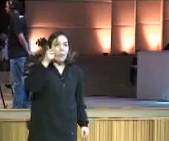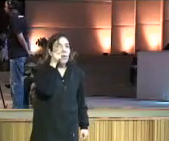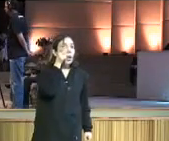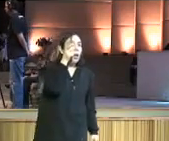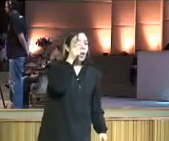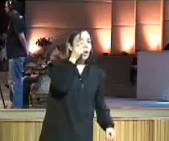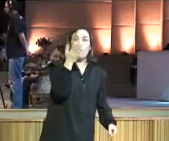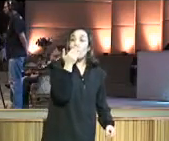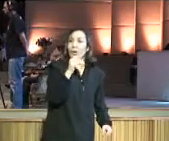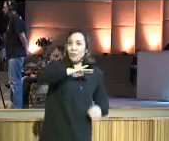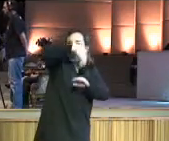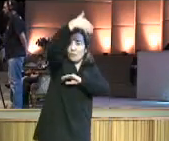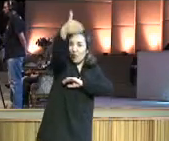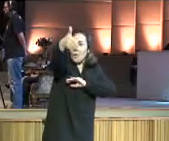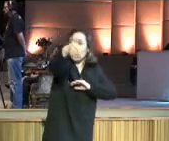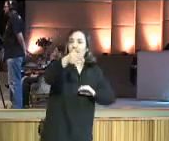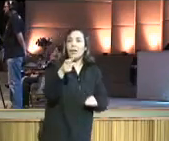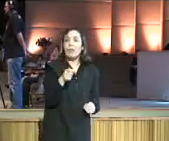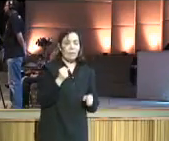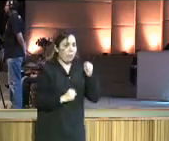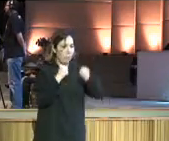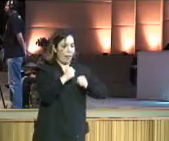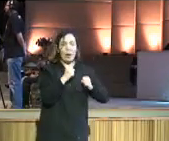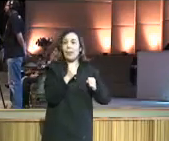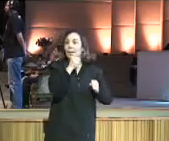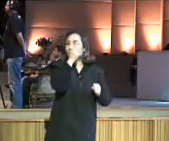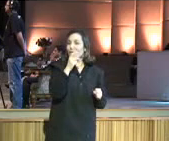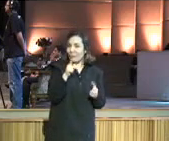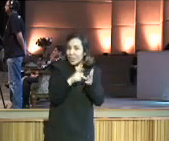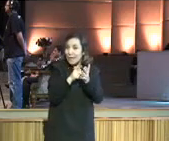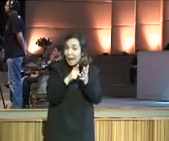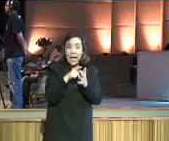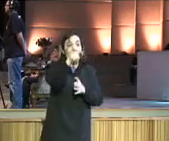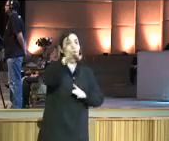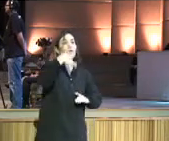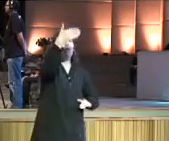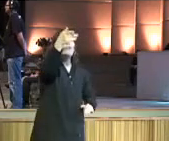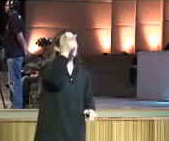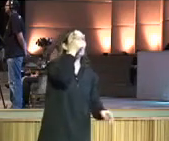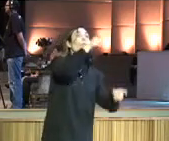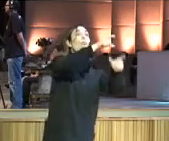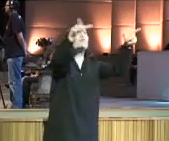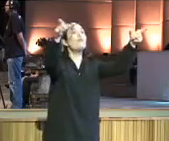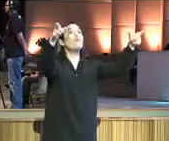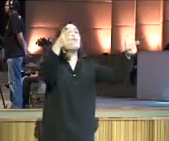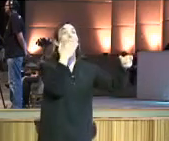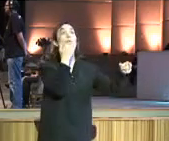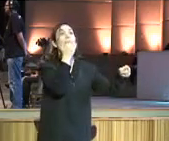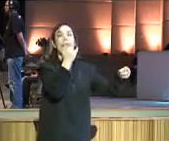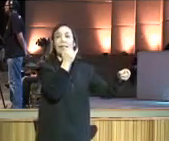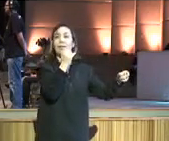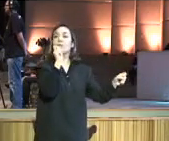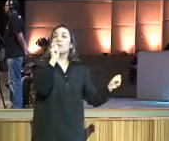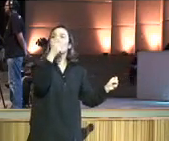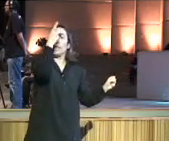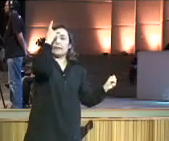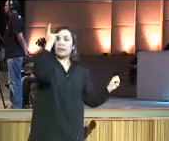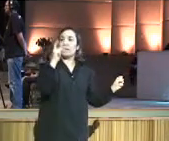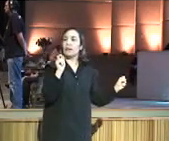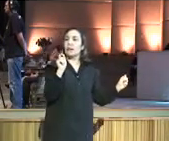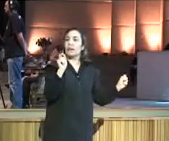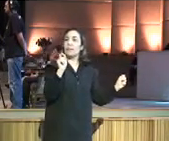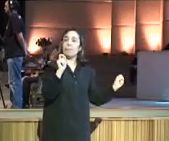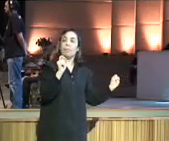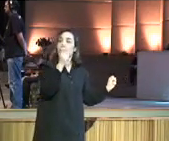se é verdade. E quando eles gritam dizendo: oh, é verdade, a multidão sai e